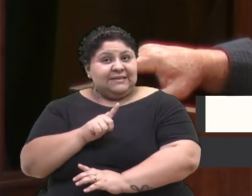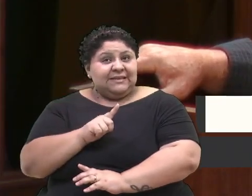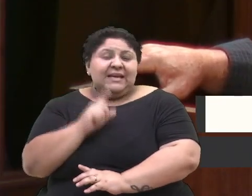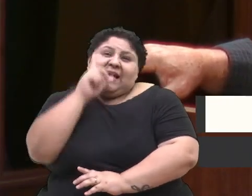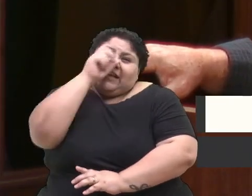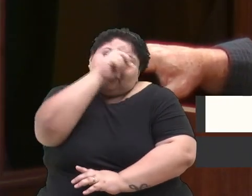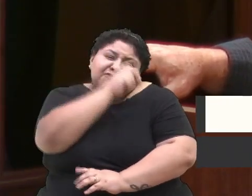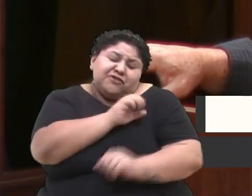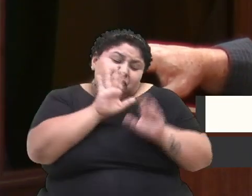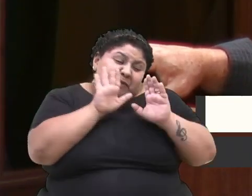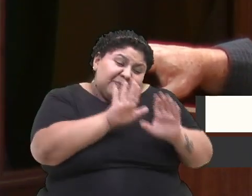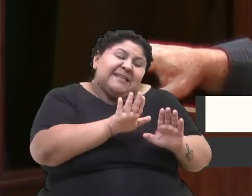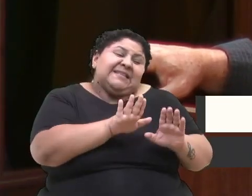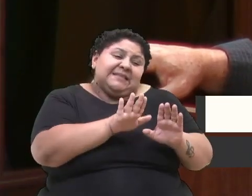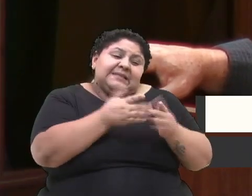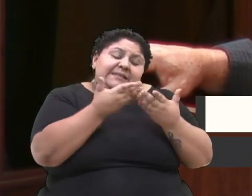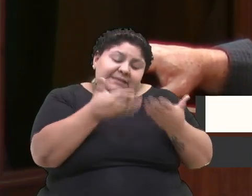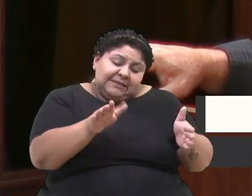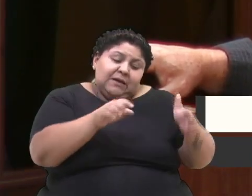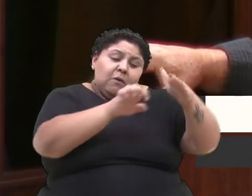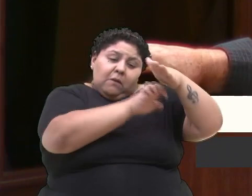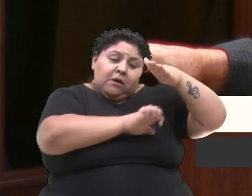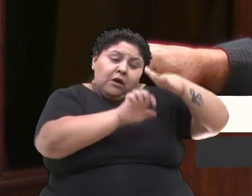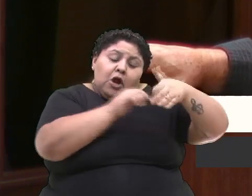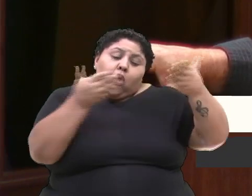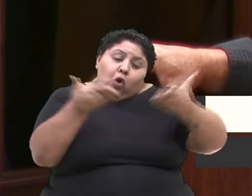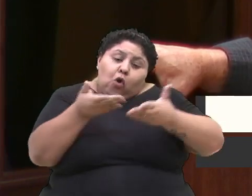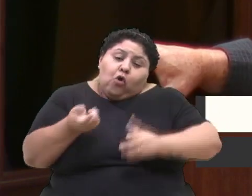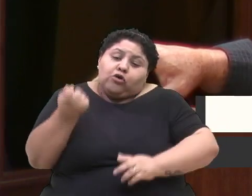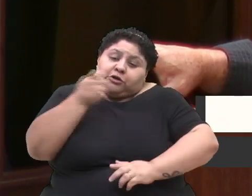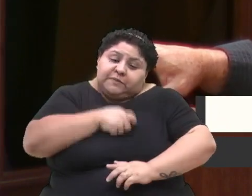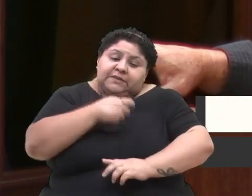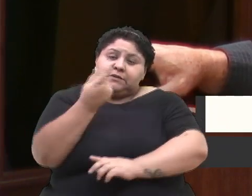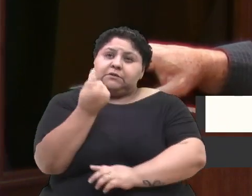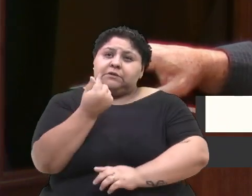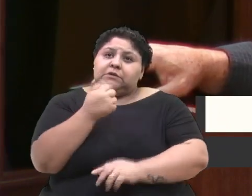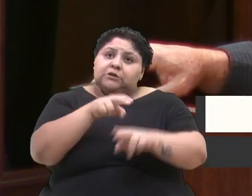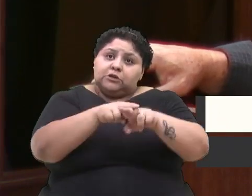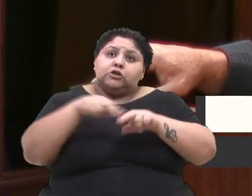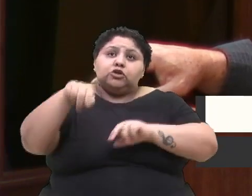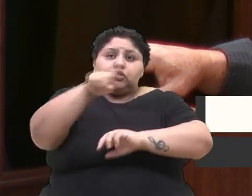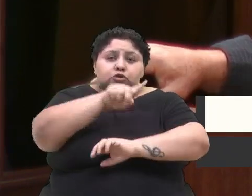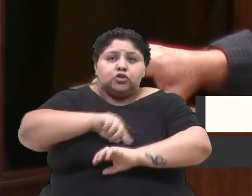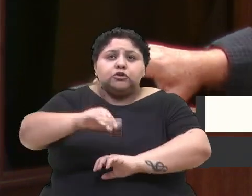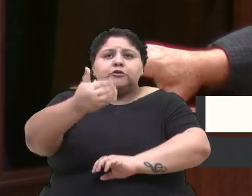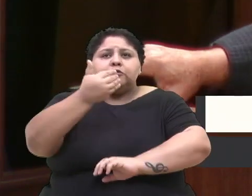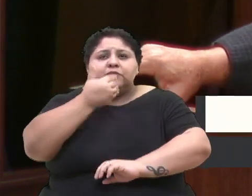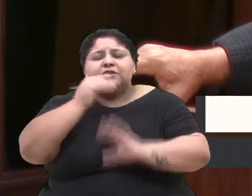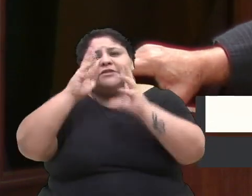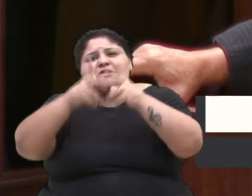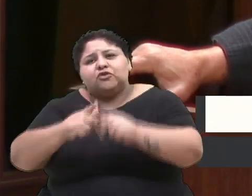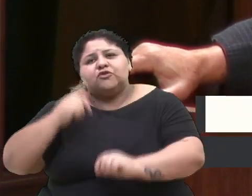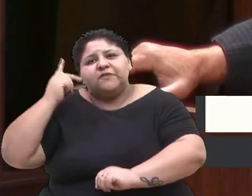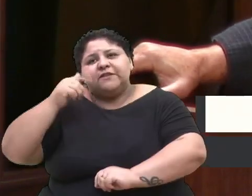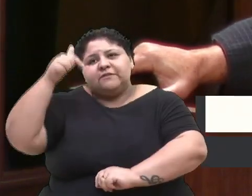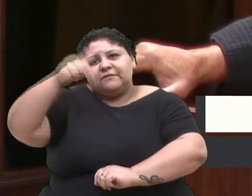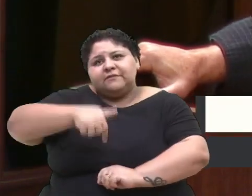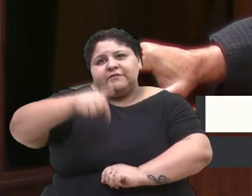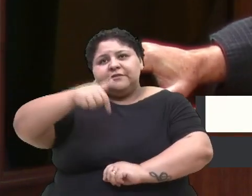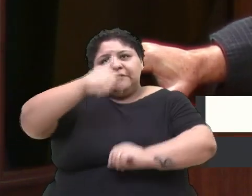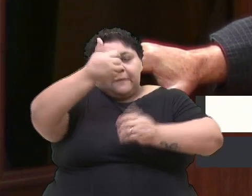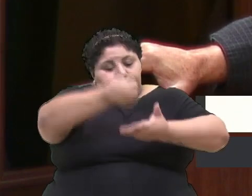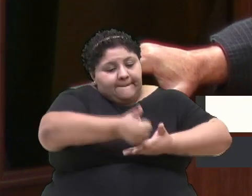manter. Então, a Ceasa hoje ela precisa de recursos, por isso que nós pedimos a todos os vereadores aqui